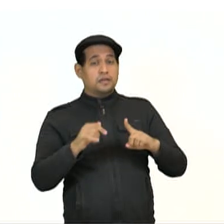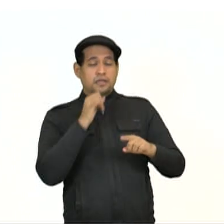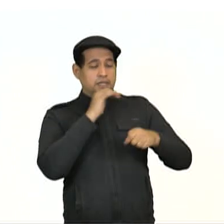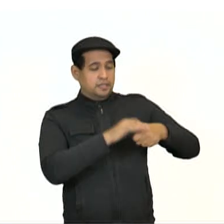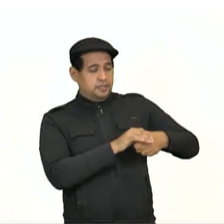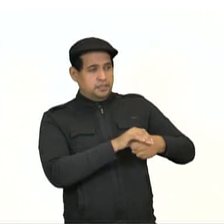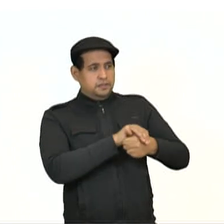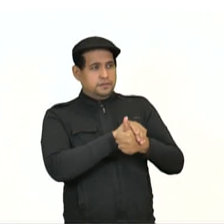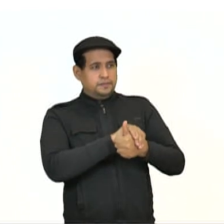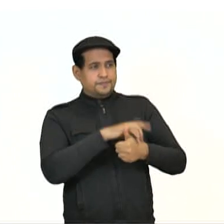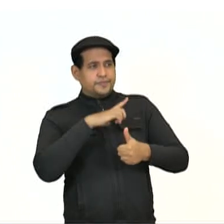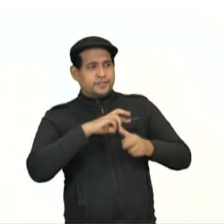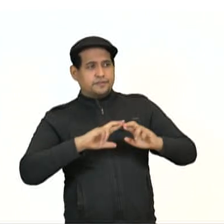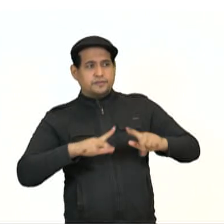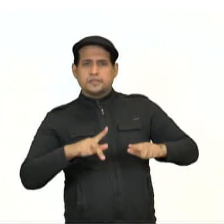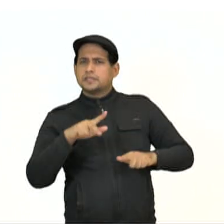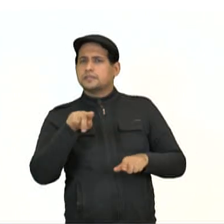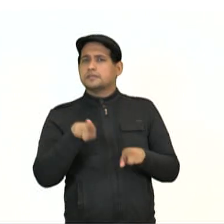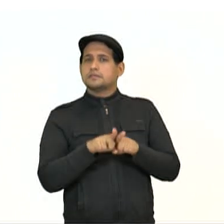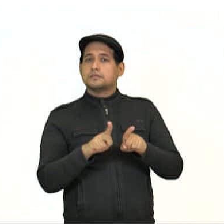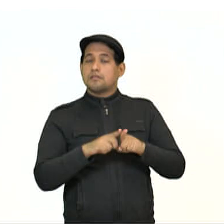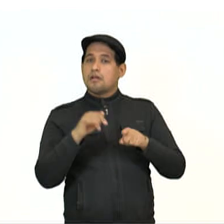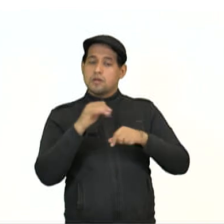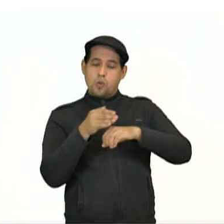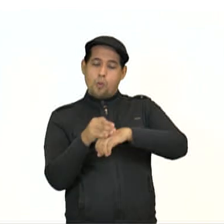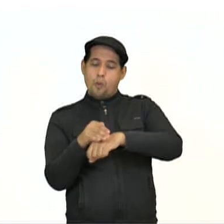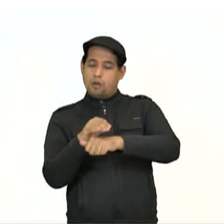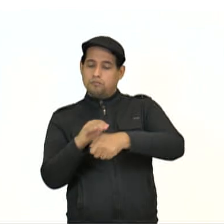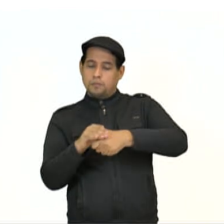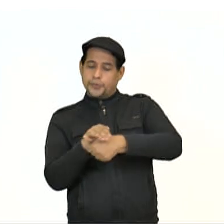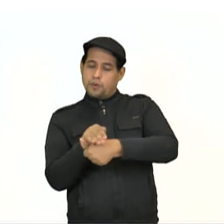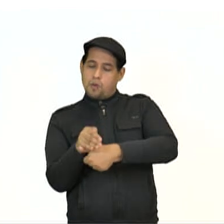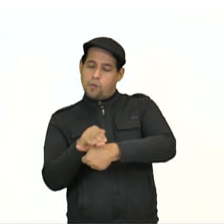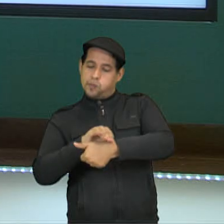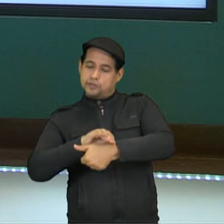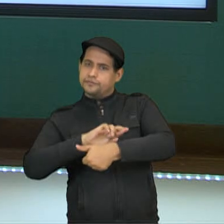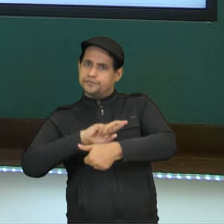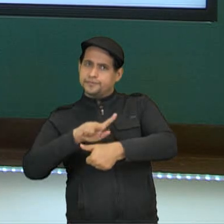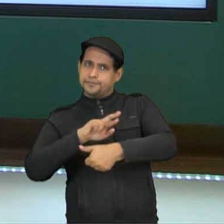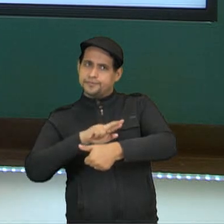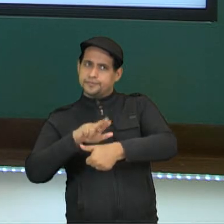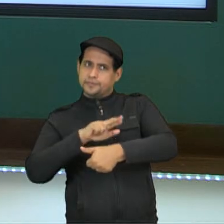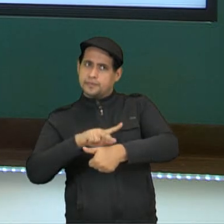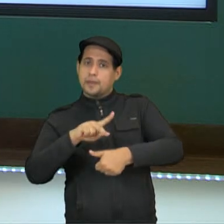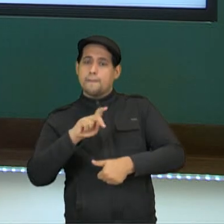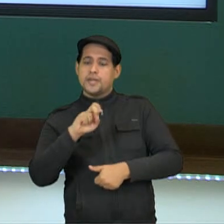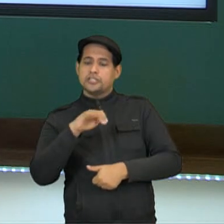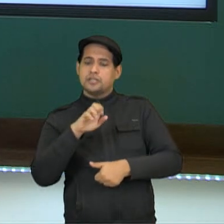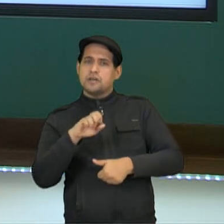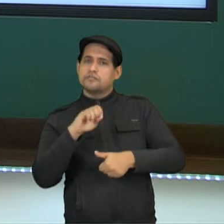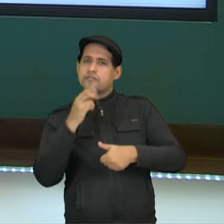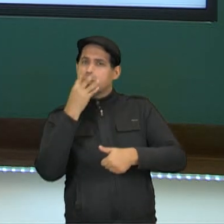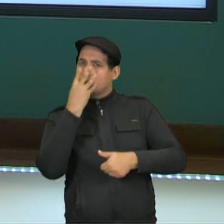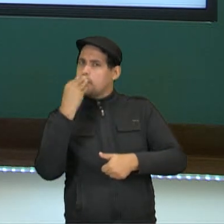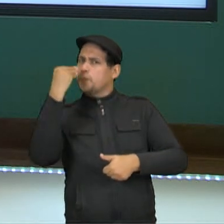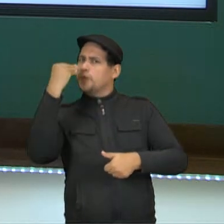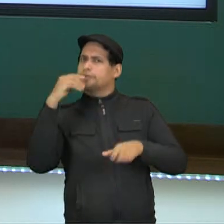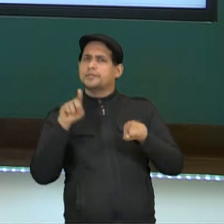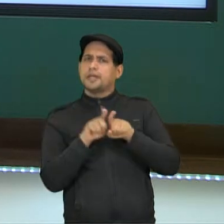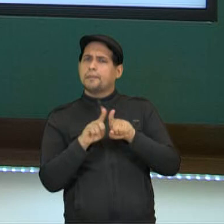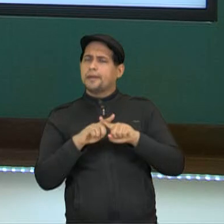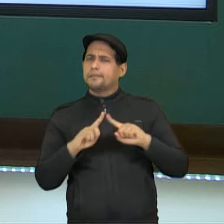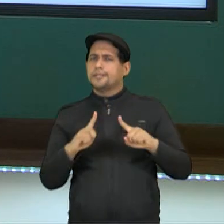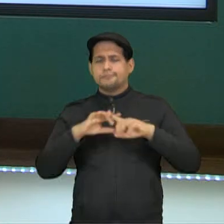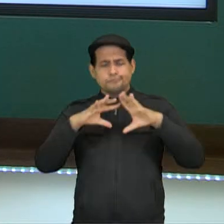tartarugas apresentavam diferenças no seu casco e os tentilhões apresentavam diferença no seu bico. E aí ele